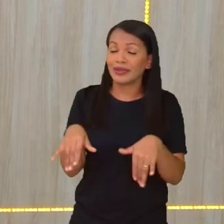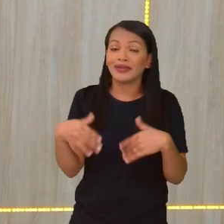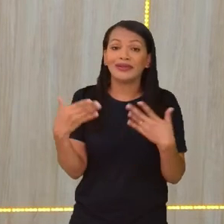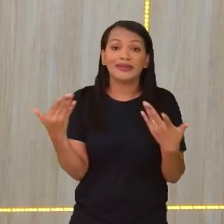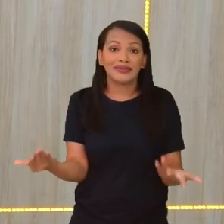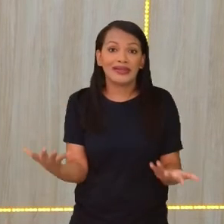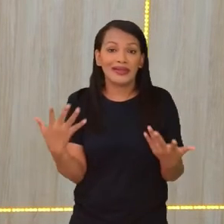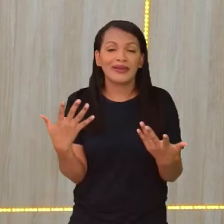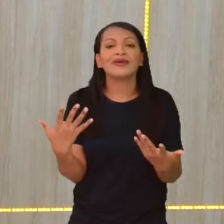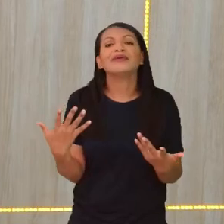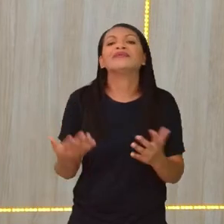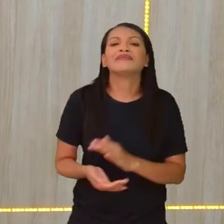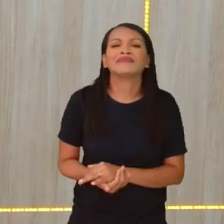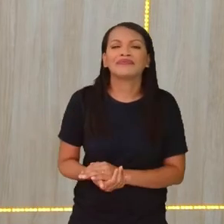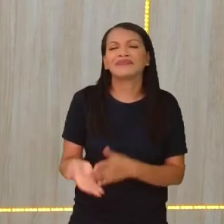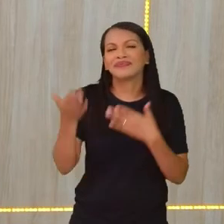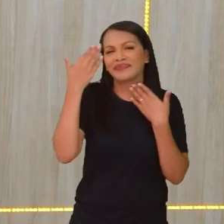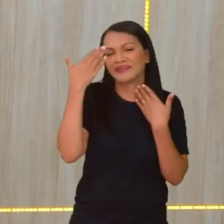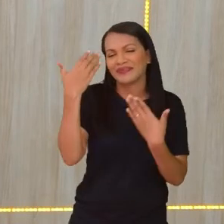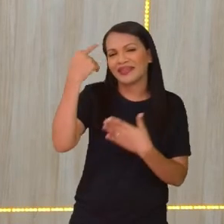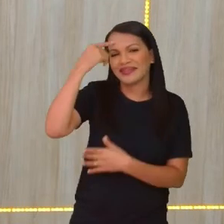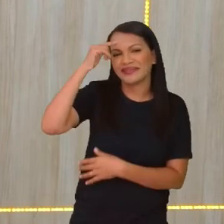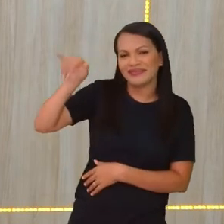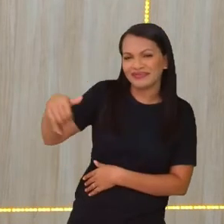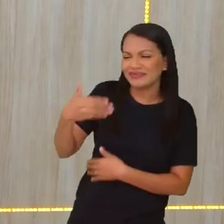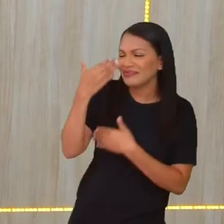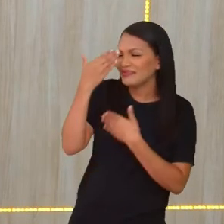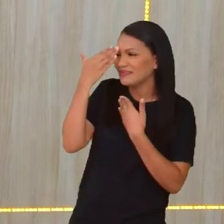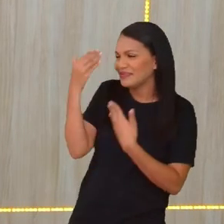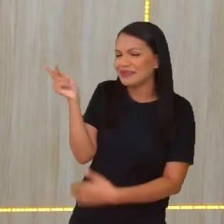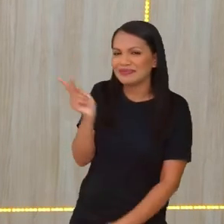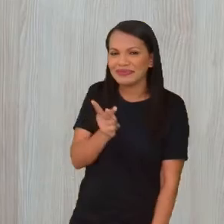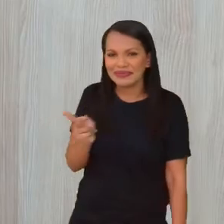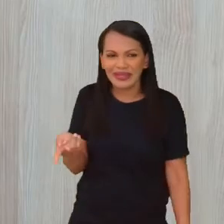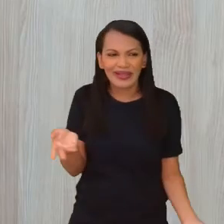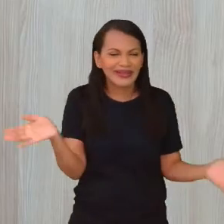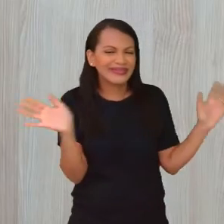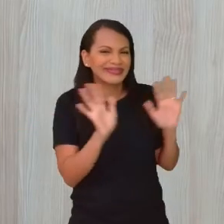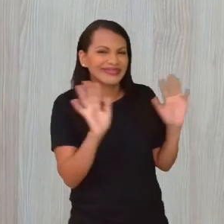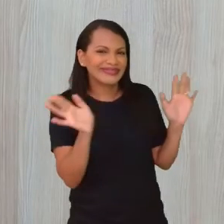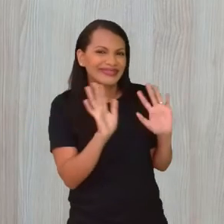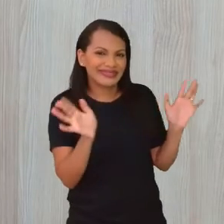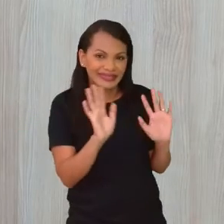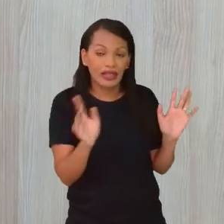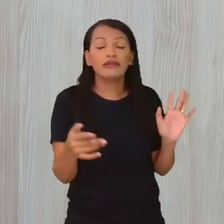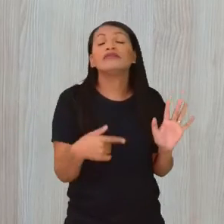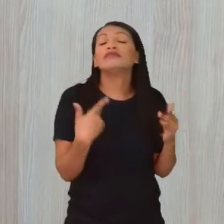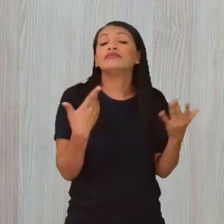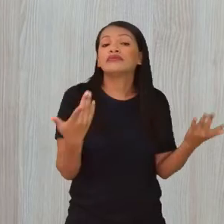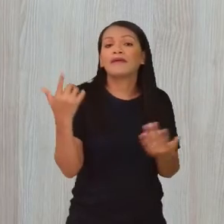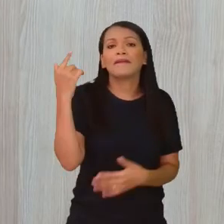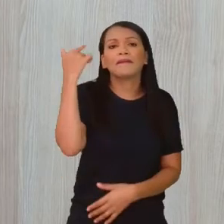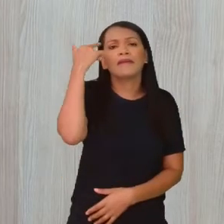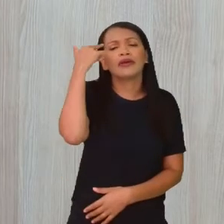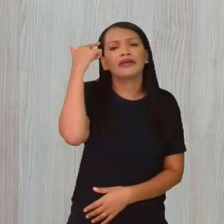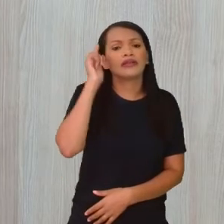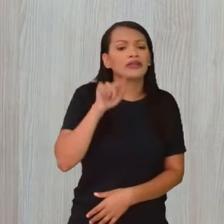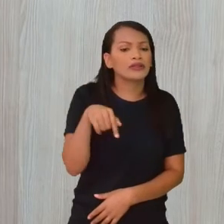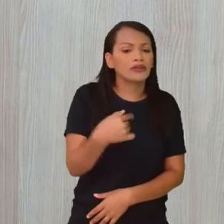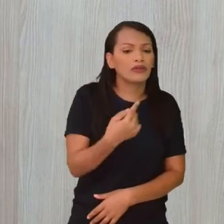gente. Valeu, Jéssica. Valeu, Vanessa. Valeu, pessoal. Nos faz até pensar aqui por a